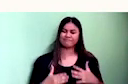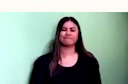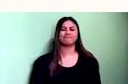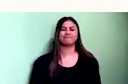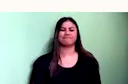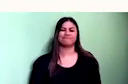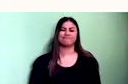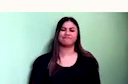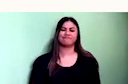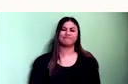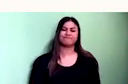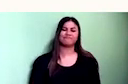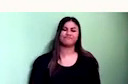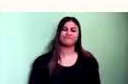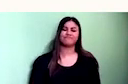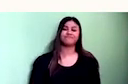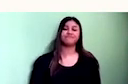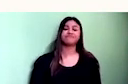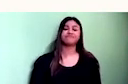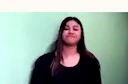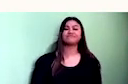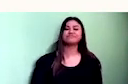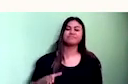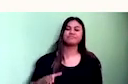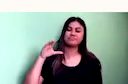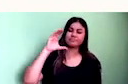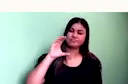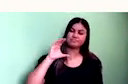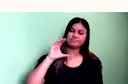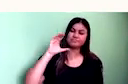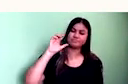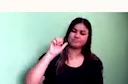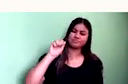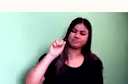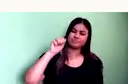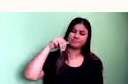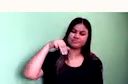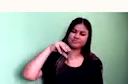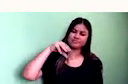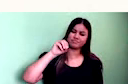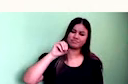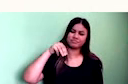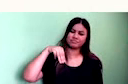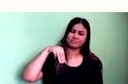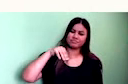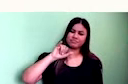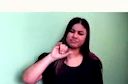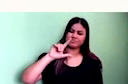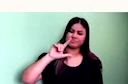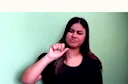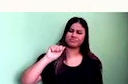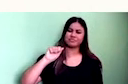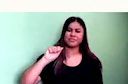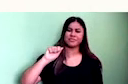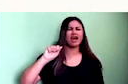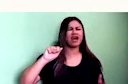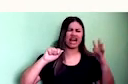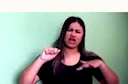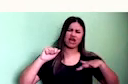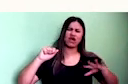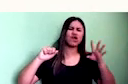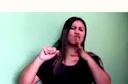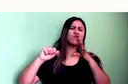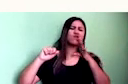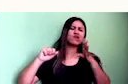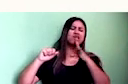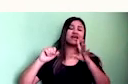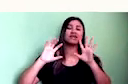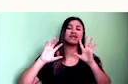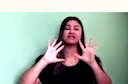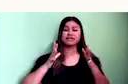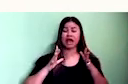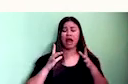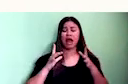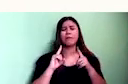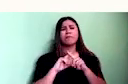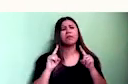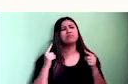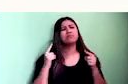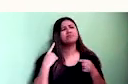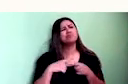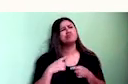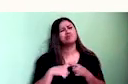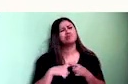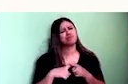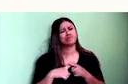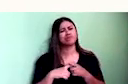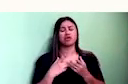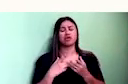Outra que eu trouxe é a camomila, tá? E todo mundo vai falar, nossa, mas isso aí, né, chovendo molhado. Então, mas por que eu trouxe a camomila? A indicação, acho que vocês